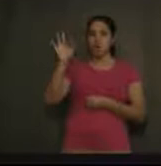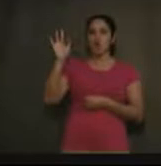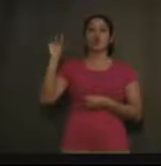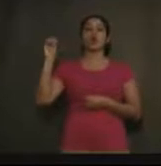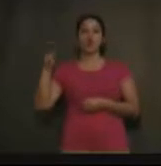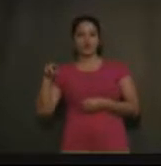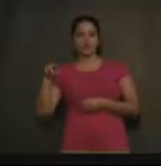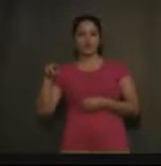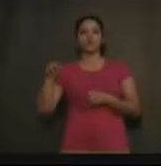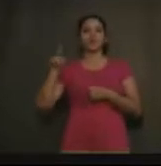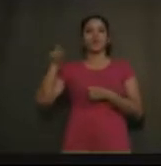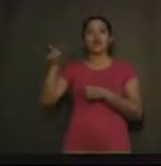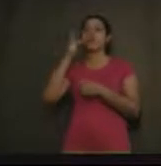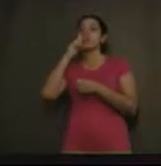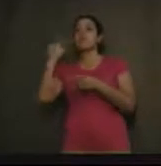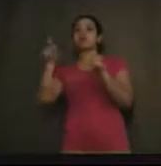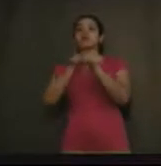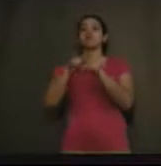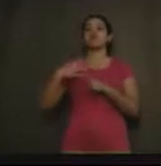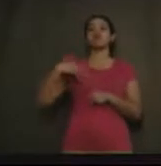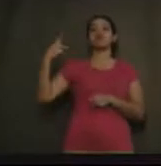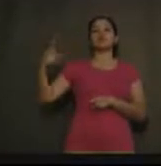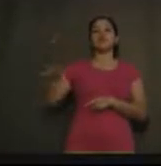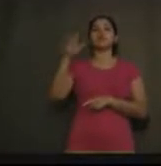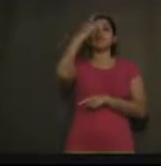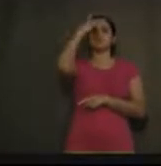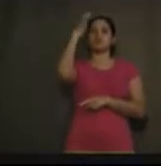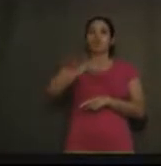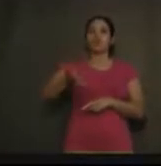dele, foi um algebrista também bastante reconhecido.